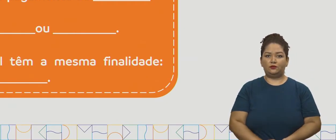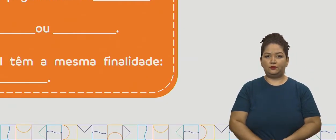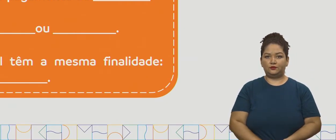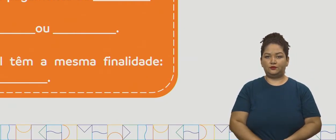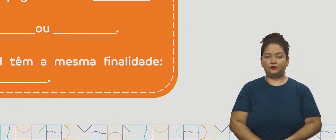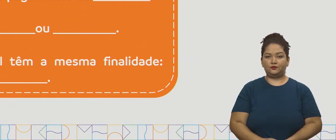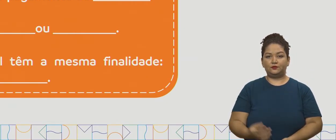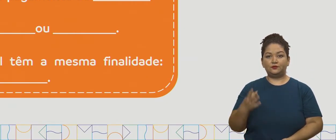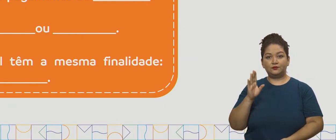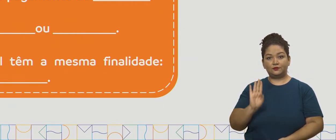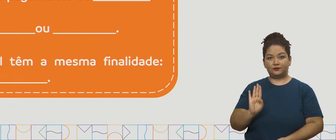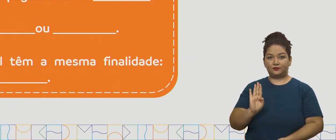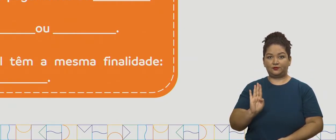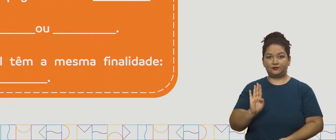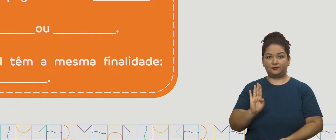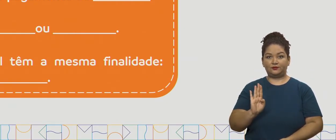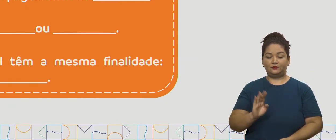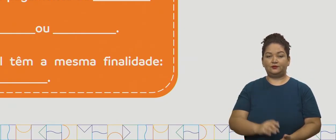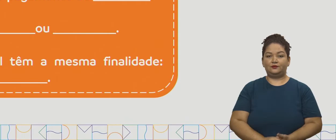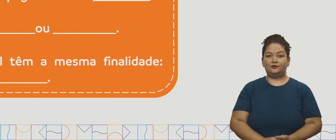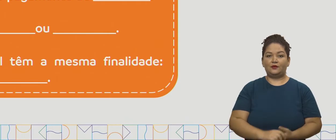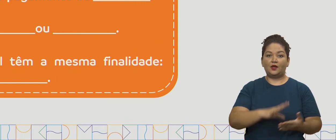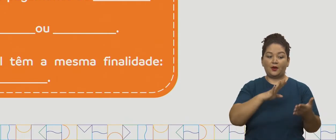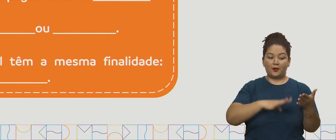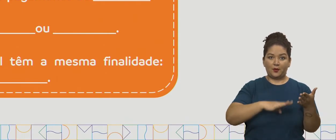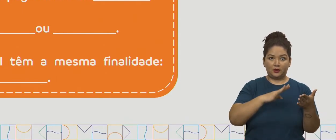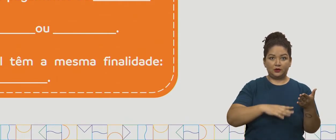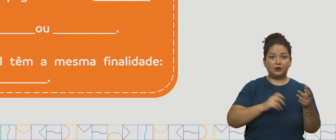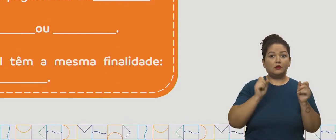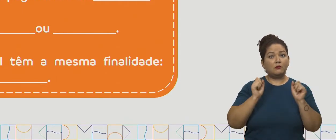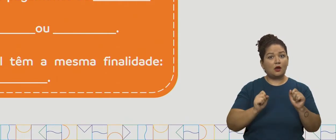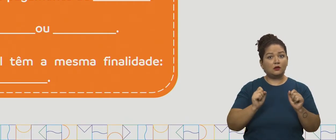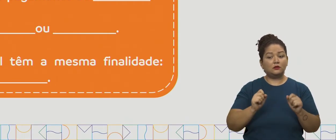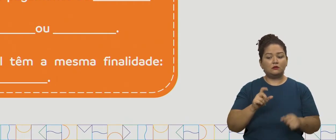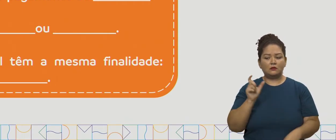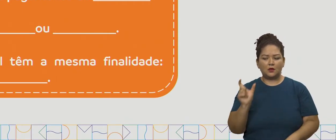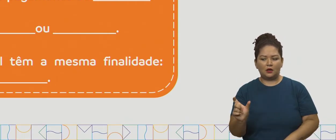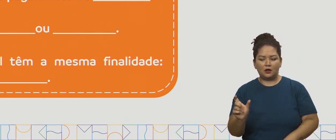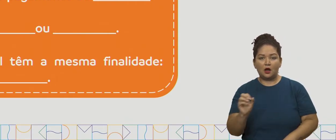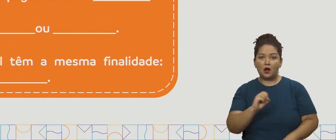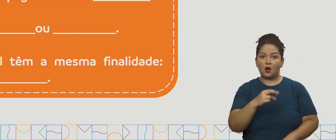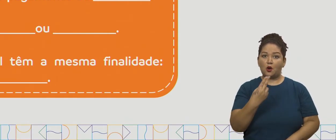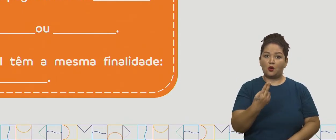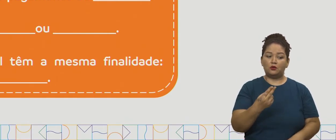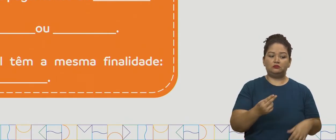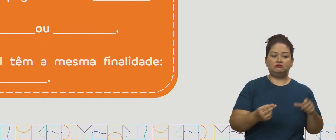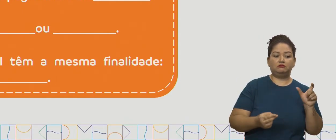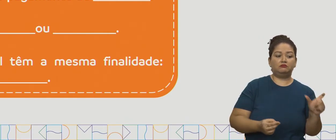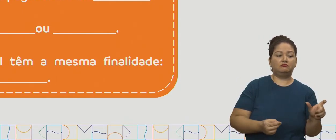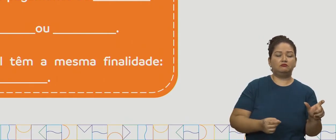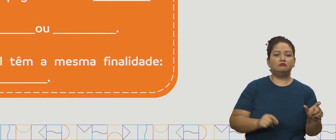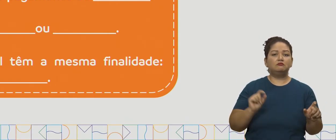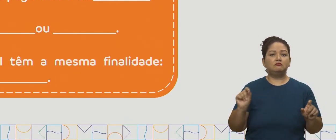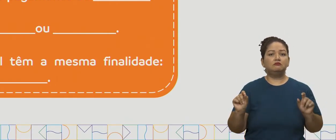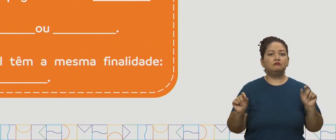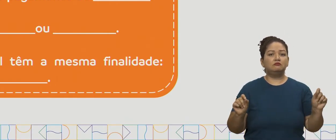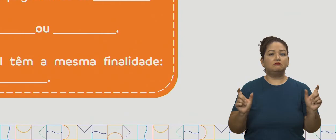de quê? Letra B. O boleto, ele pode ser espaço